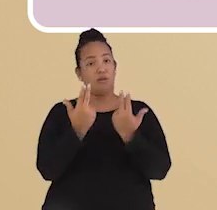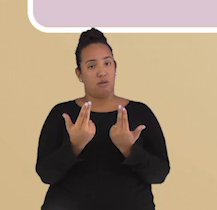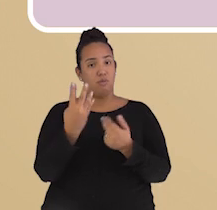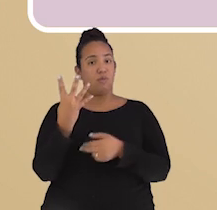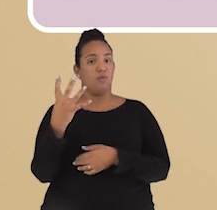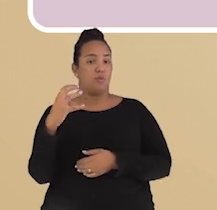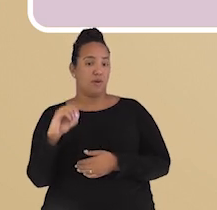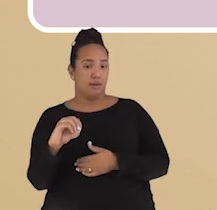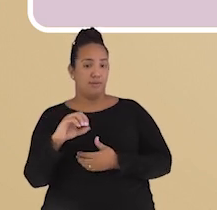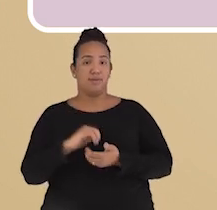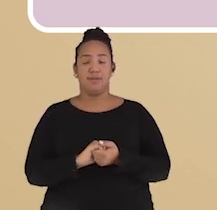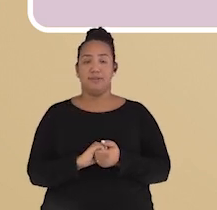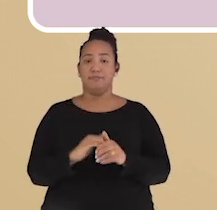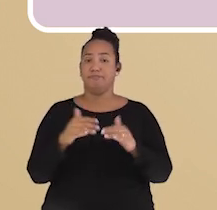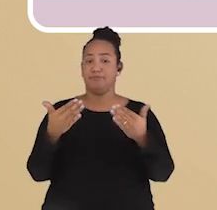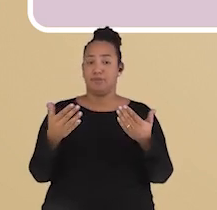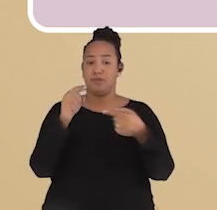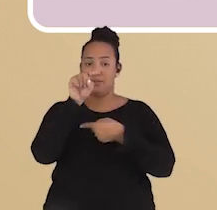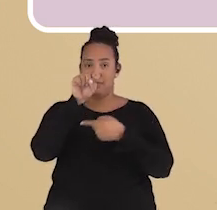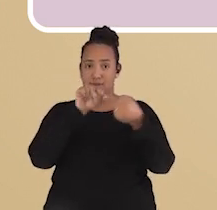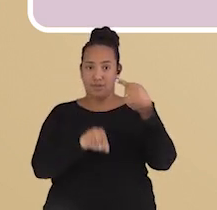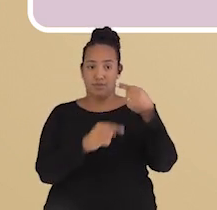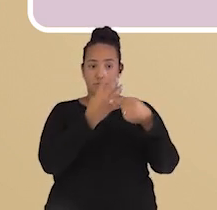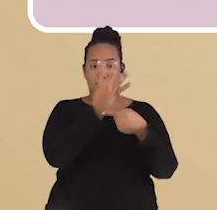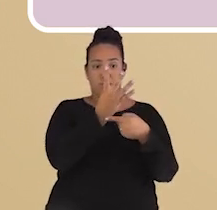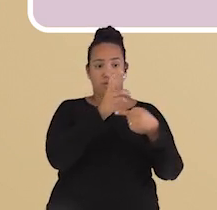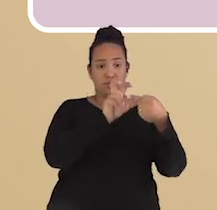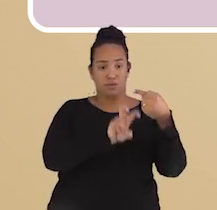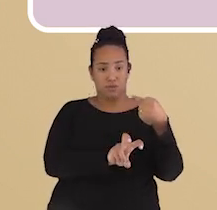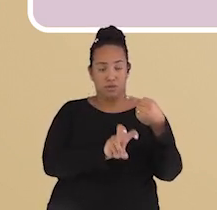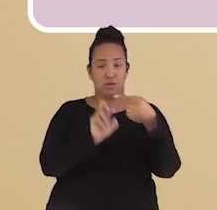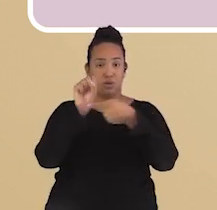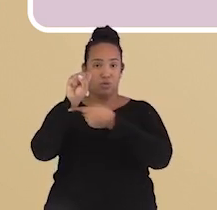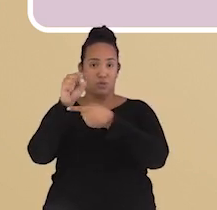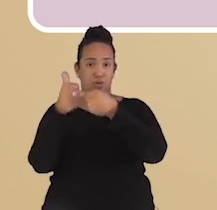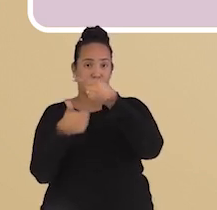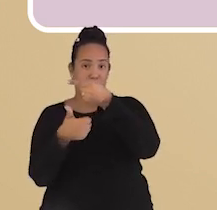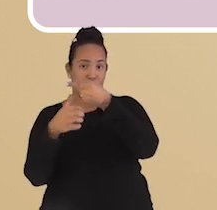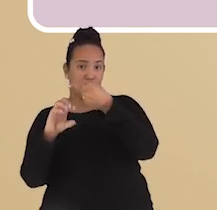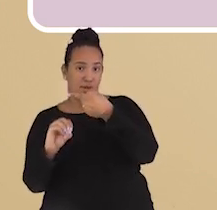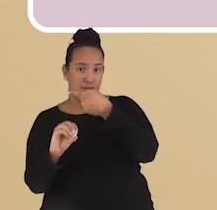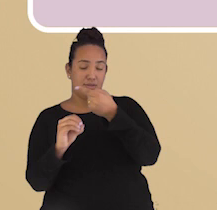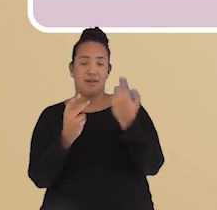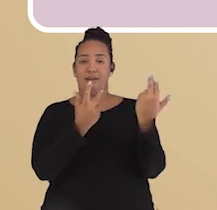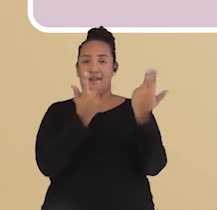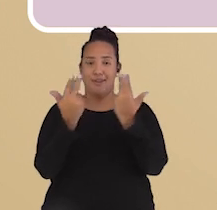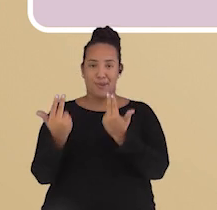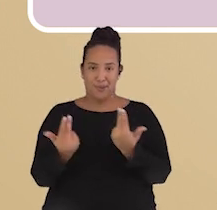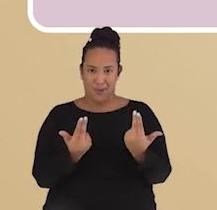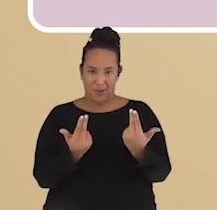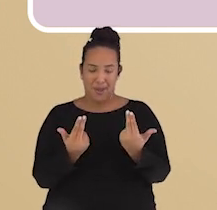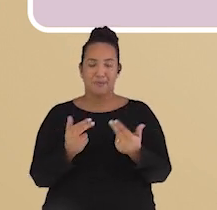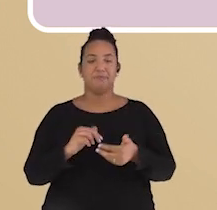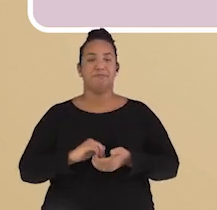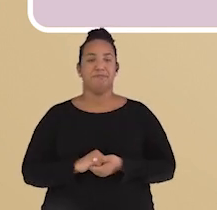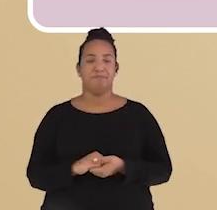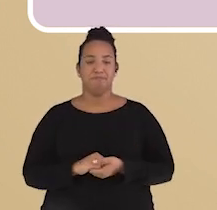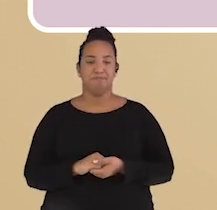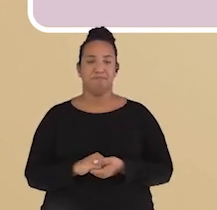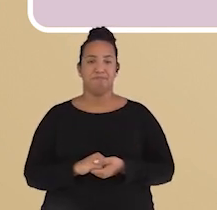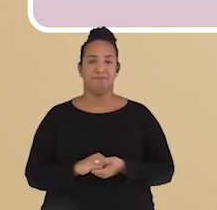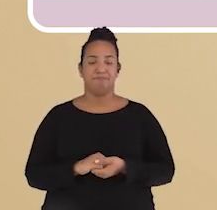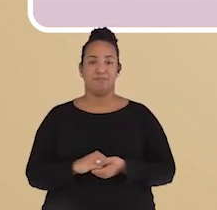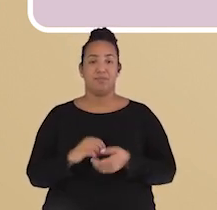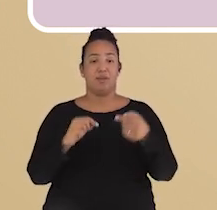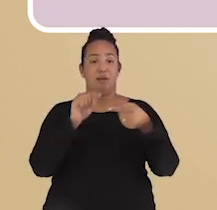ou seja, as frações 4 quintos e 8 décimos são frações equivalentes, ou